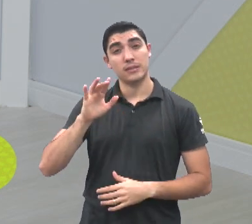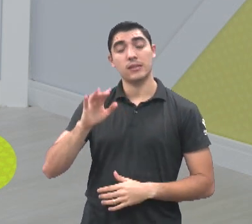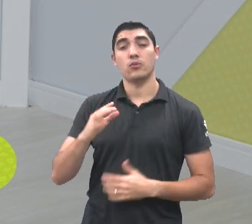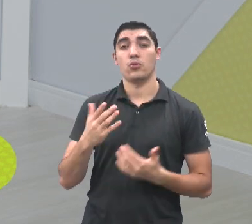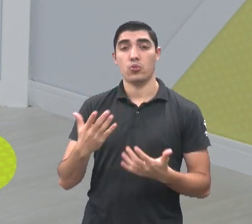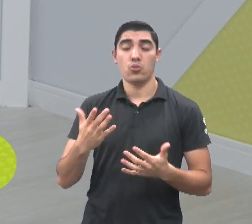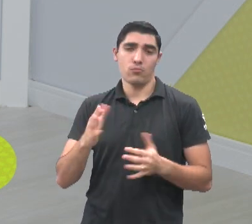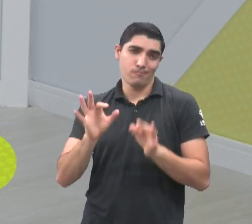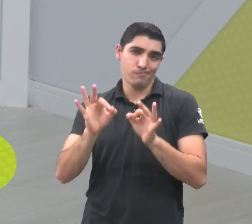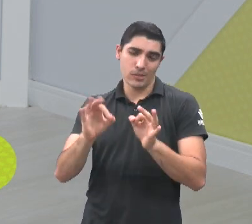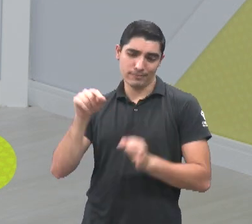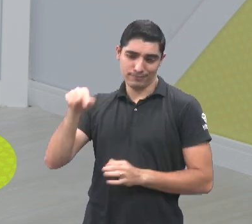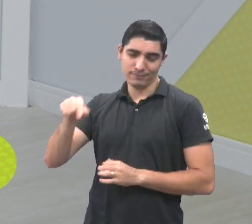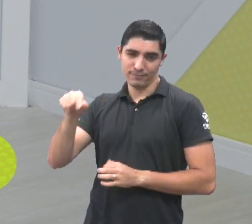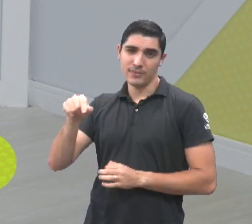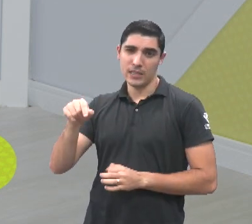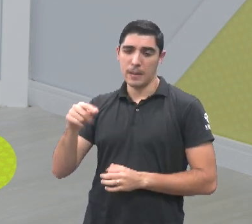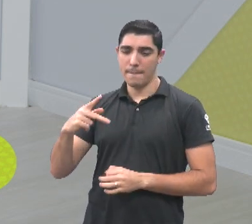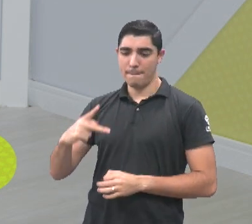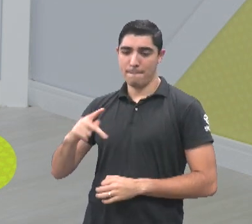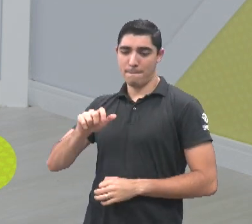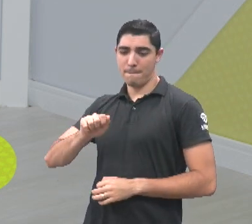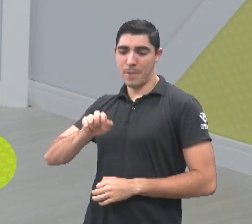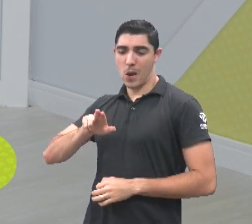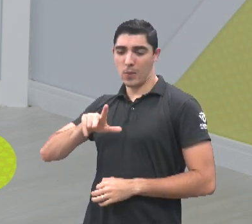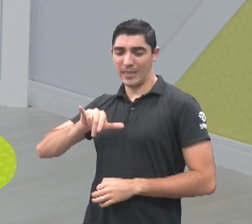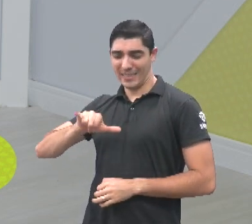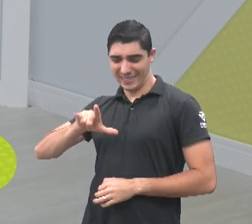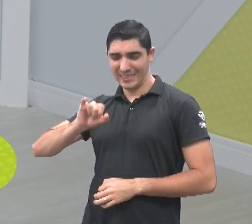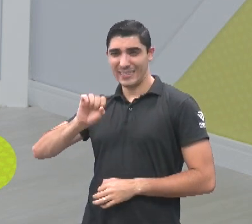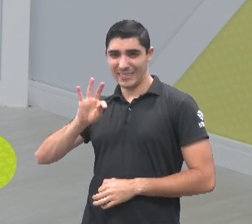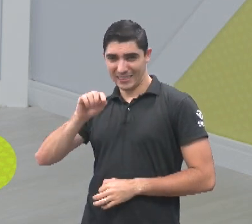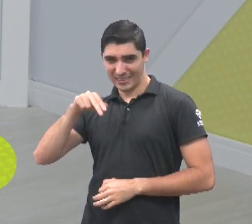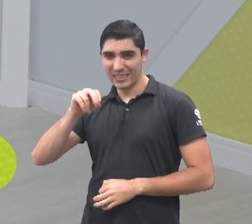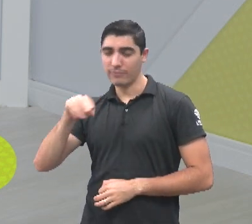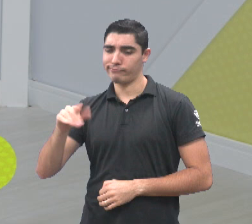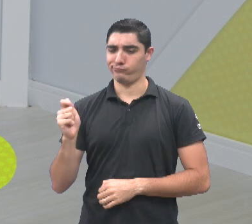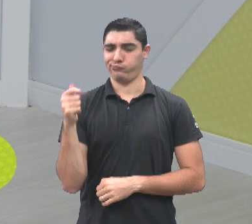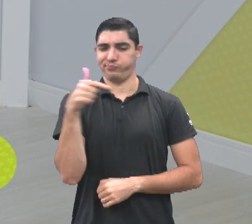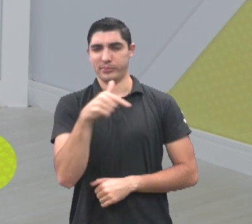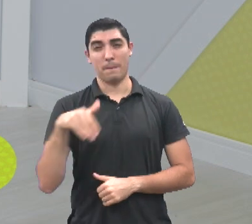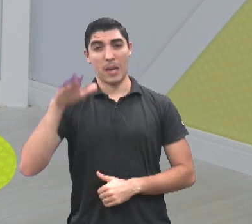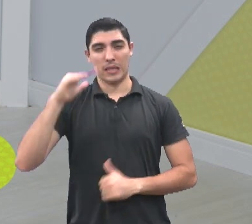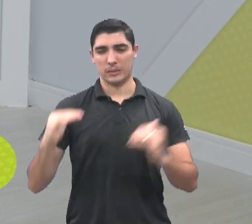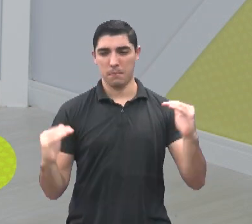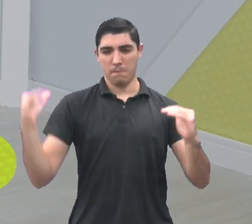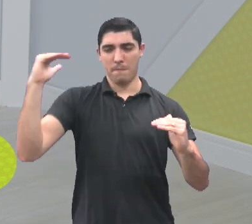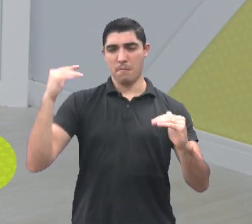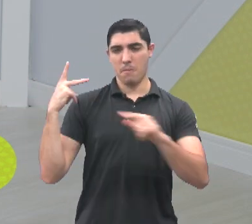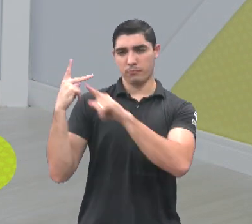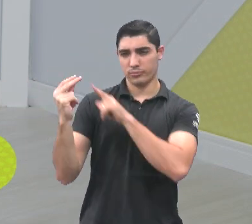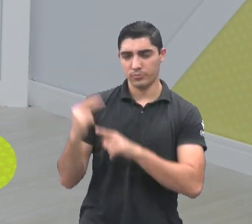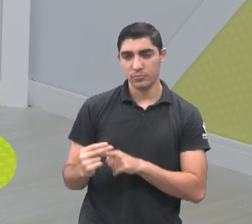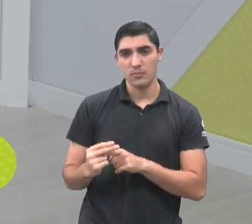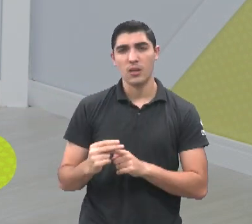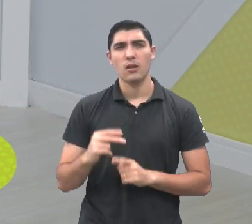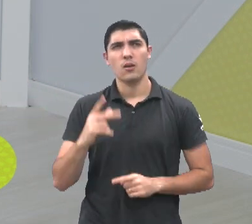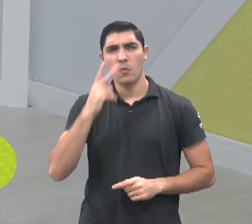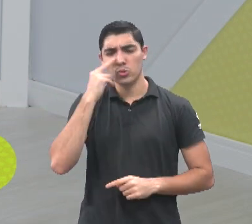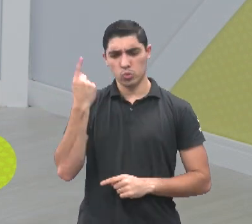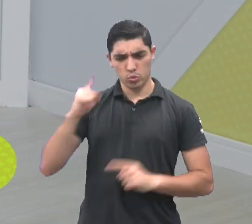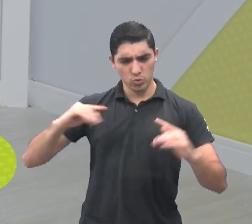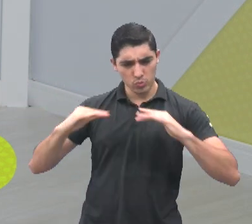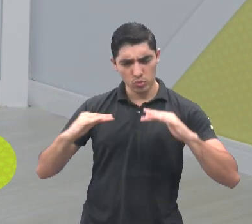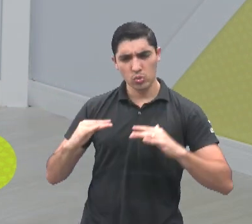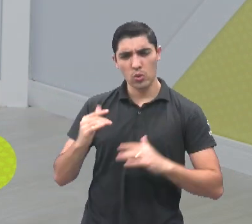aí para a equipe do Paulistano. Inclusive, na primeira fase, o Paulistano venceu, se não me engano, por 13 pontos de diferença,